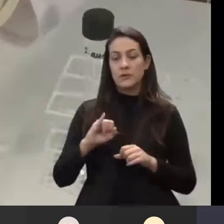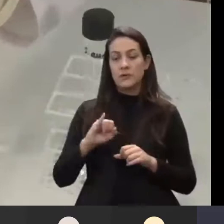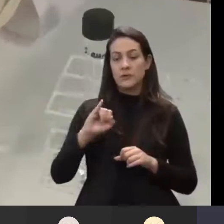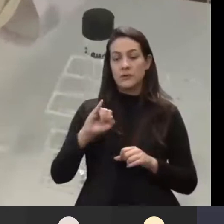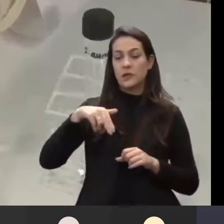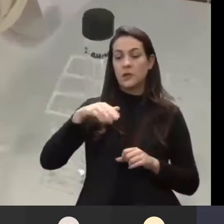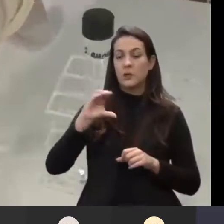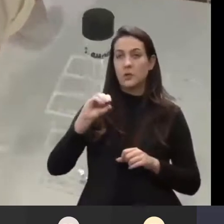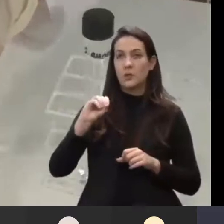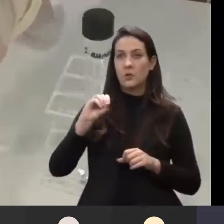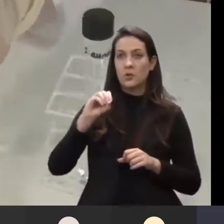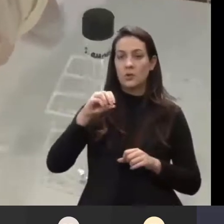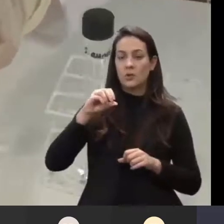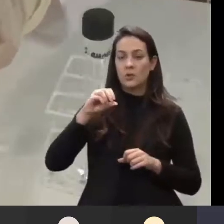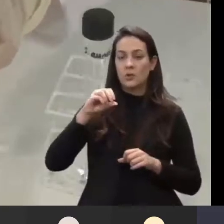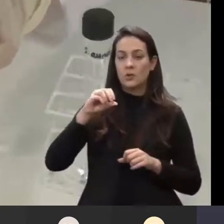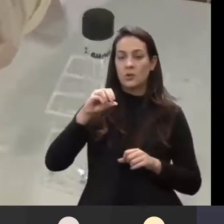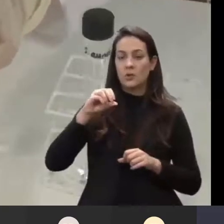inóculo.